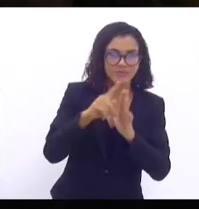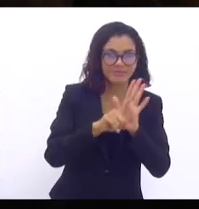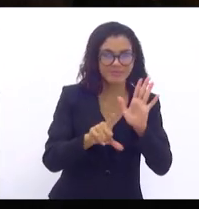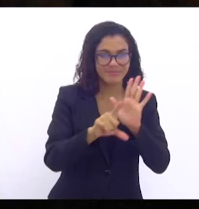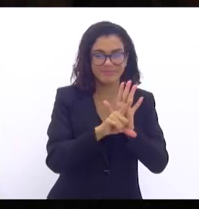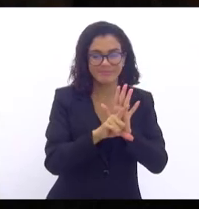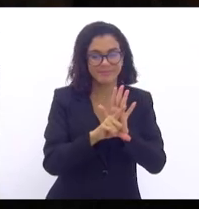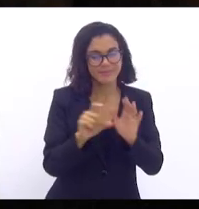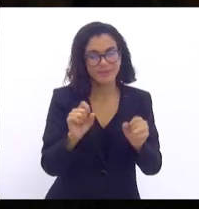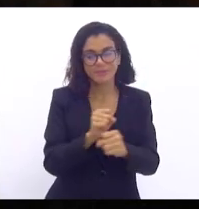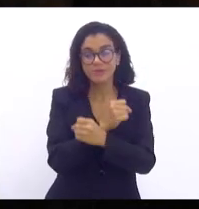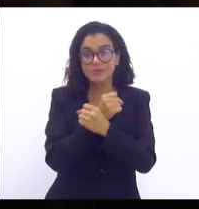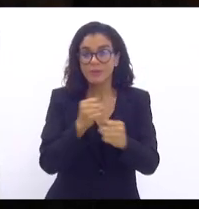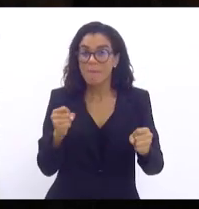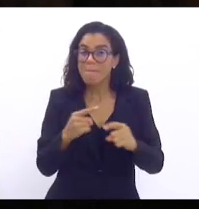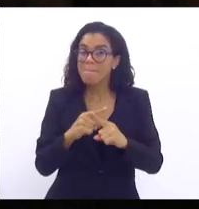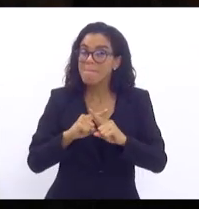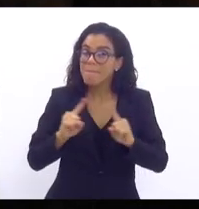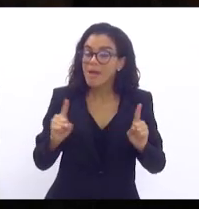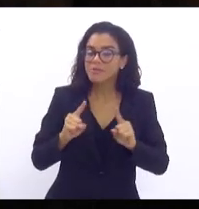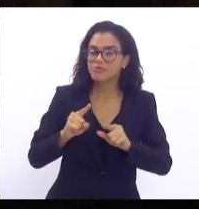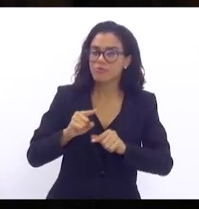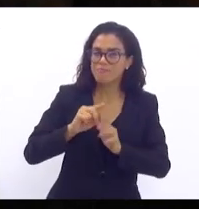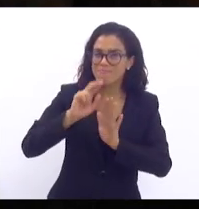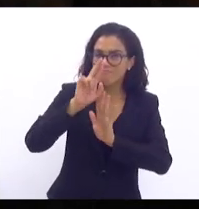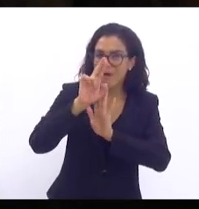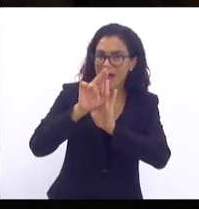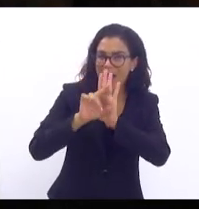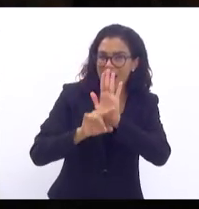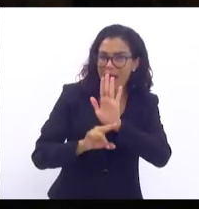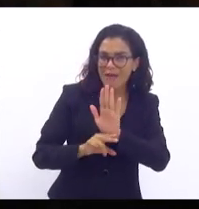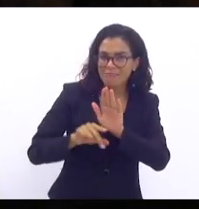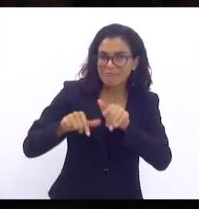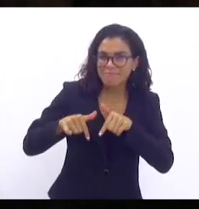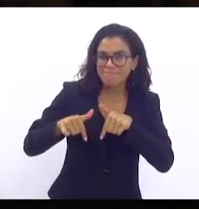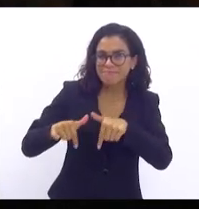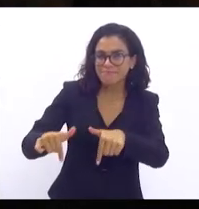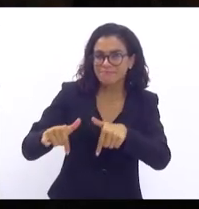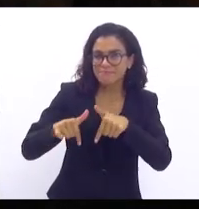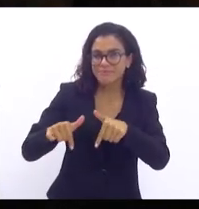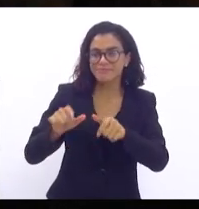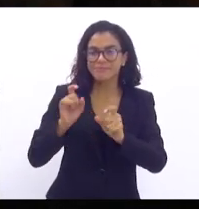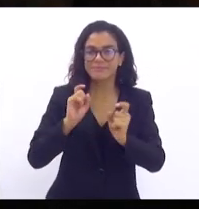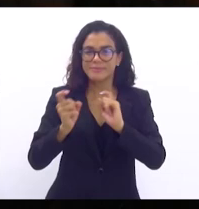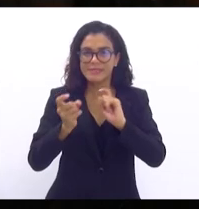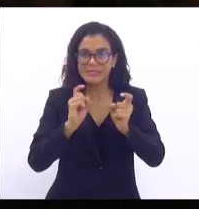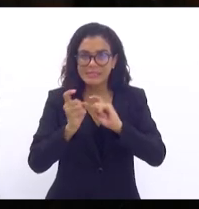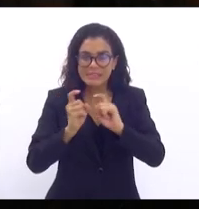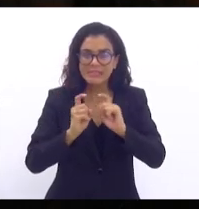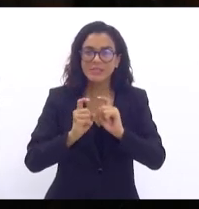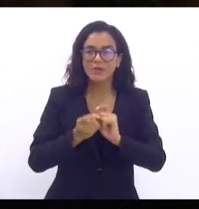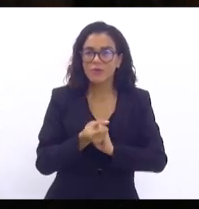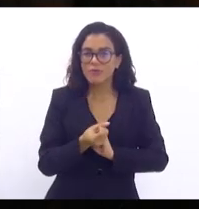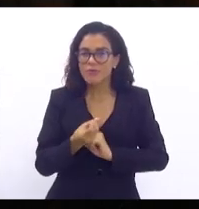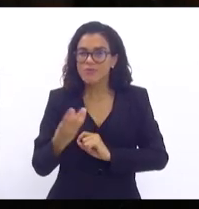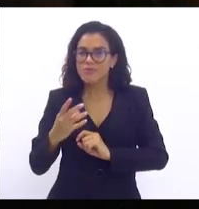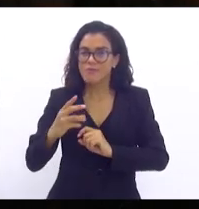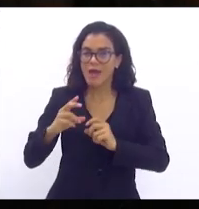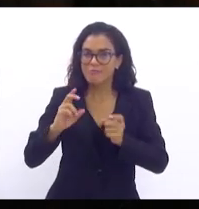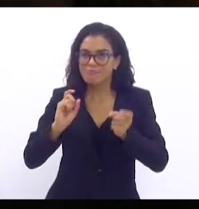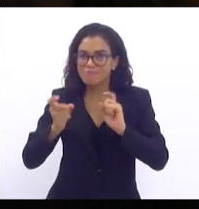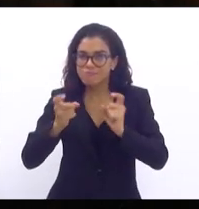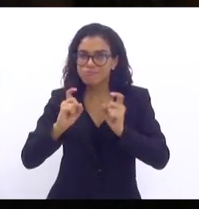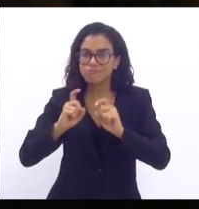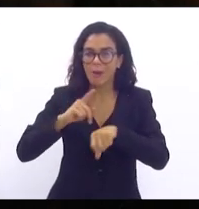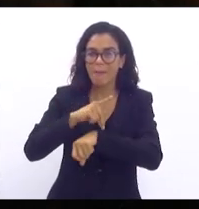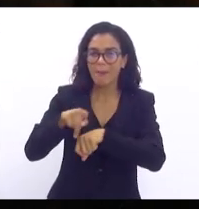leis, mas sim com muitas medidas, com muita reunião, com muito encontro dos países, né,